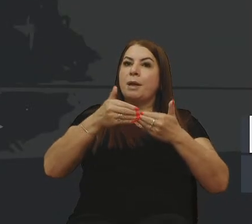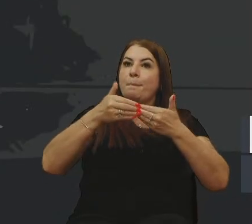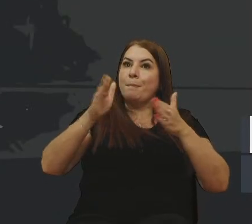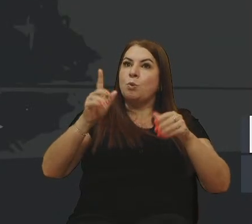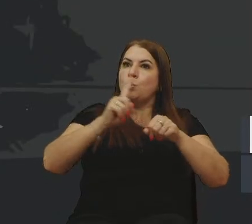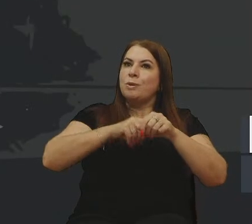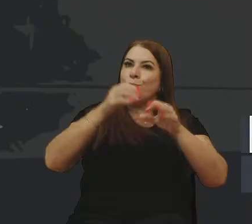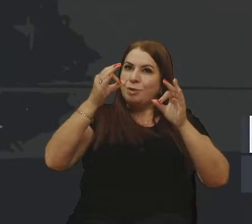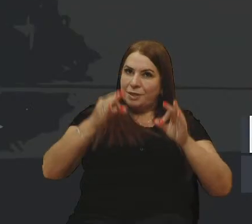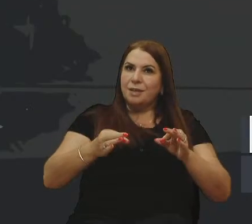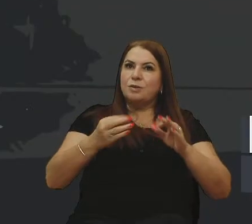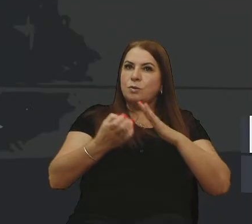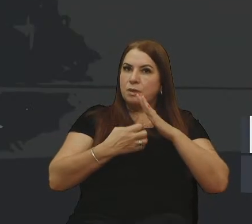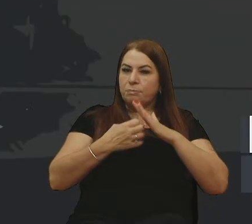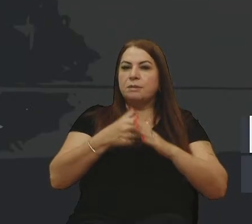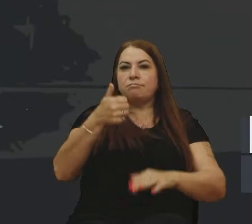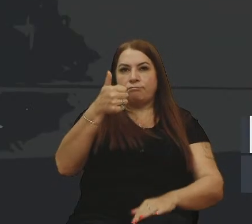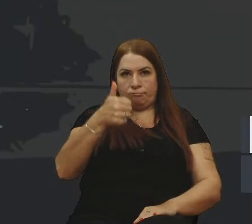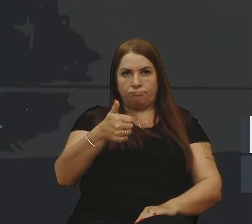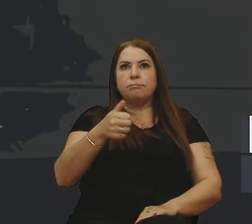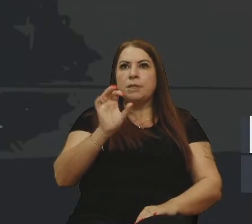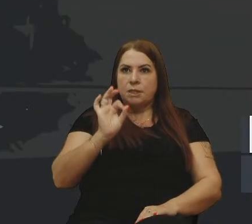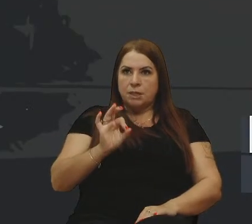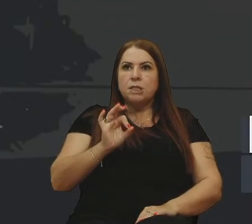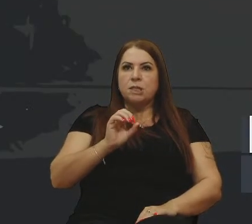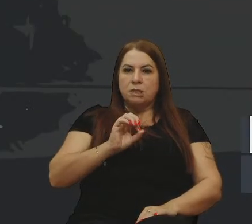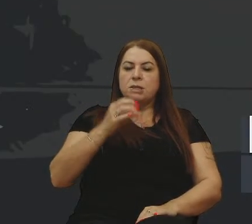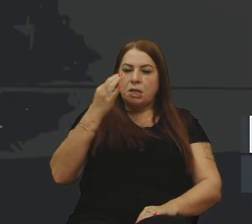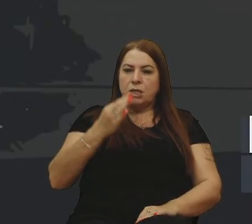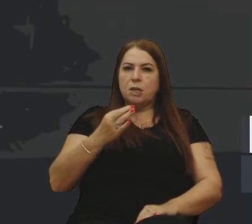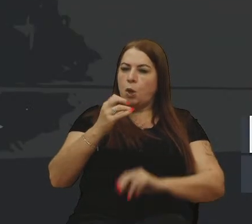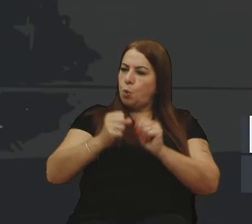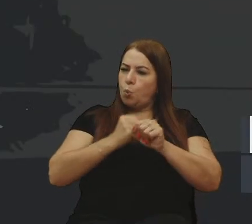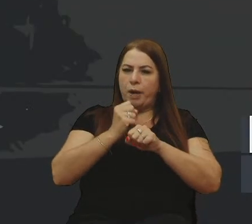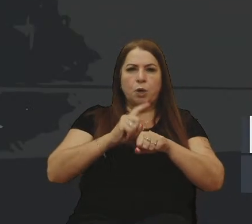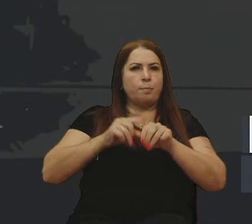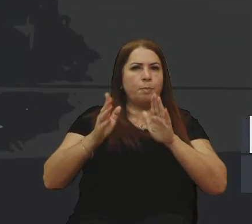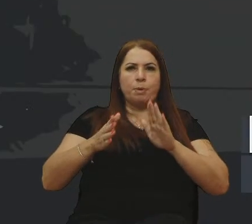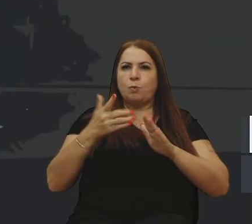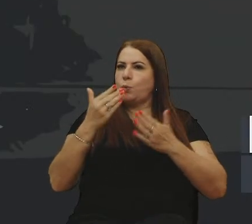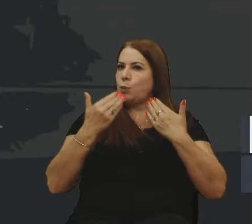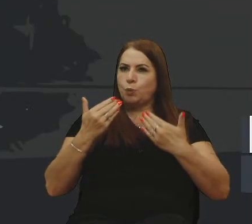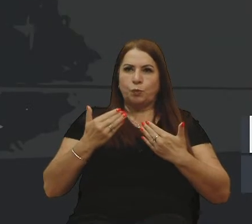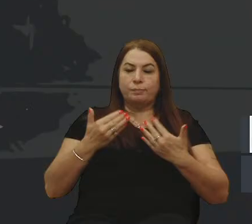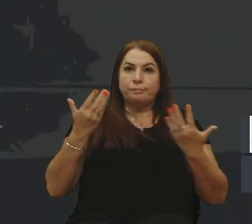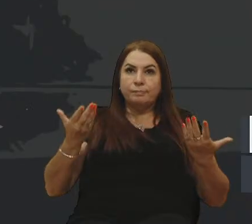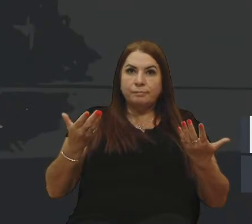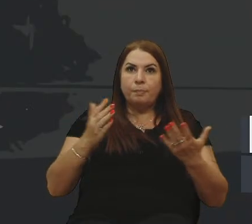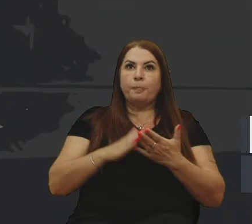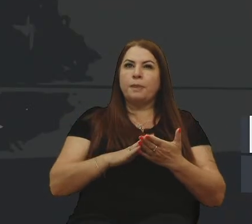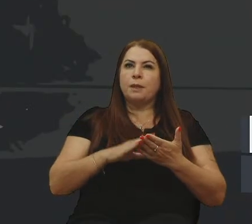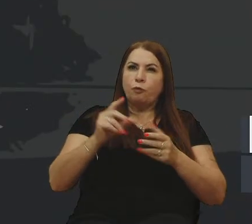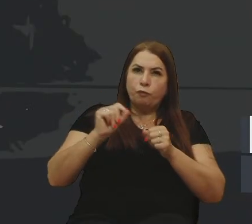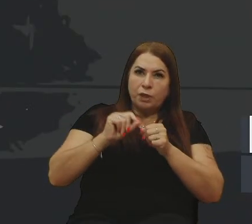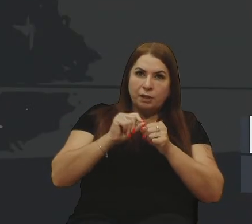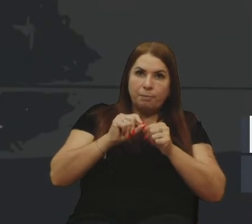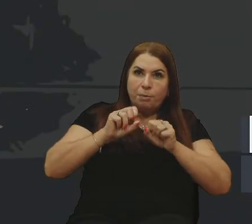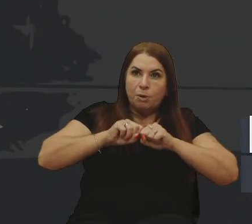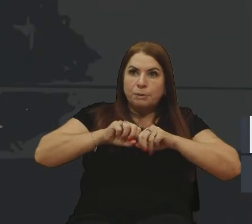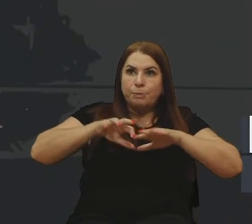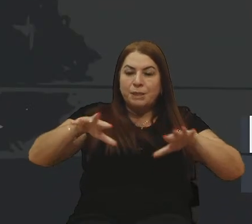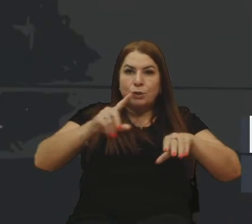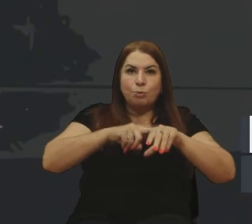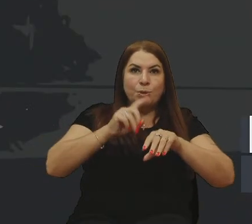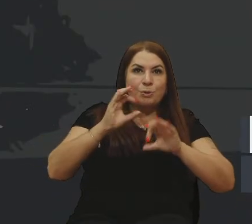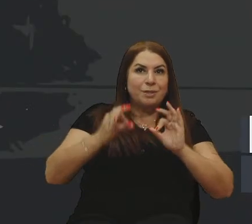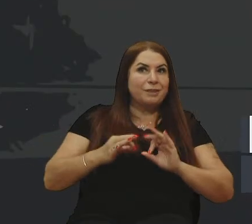tempo certo essa empresa? Abriu, golaço. Era o ano, era o momento, não tenho dúvida. Agora, nós fizemos a expansão no momento